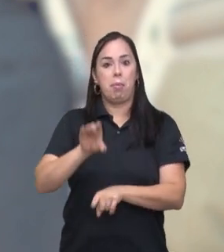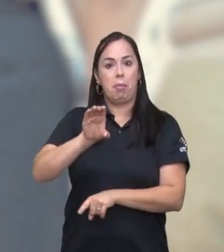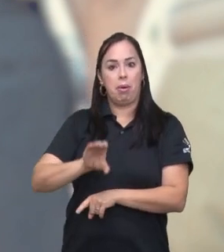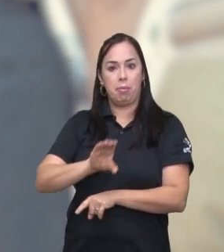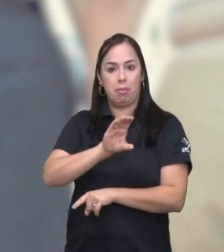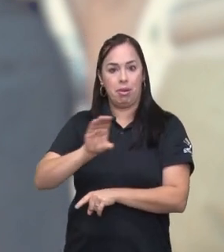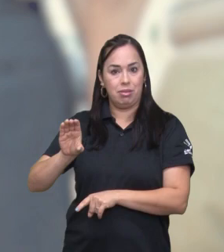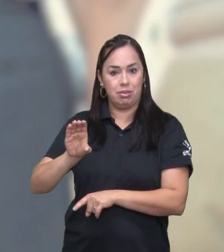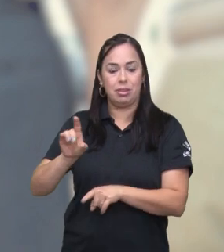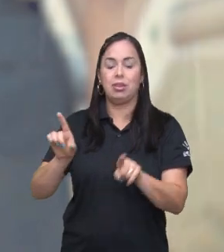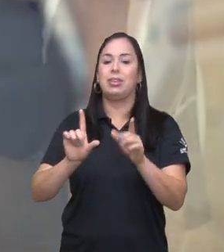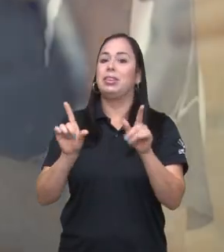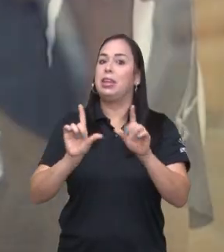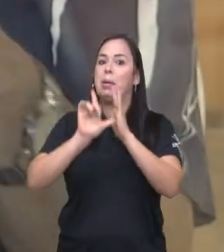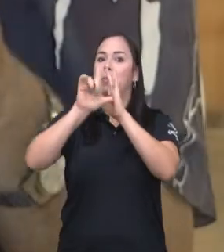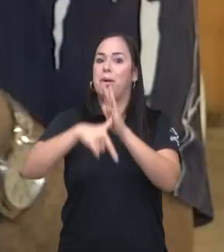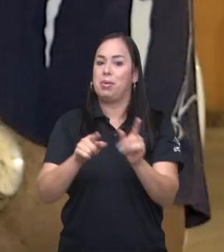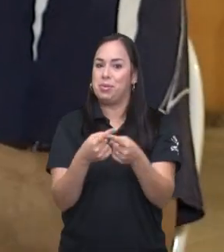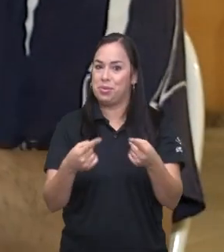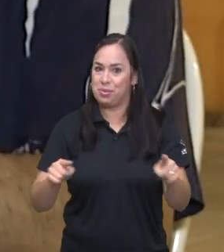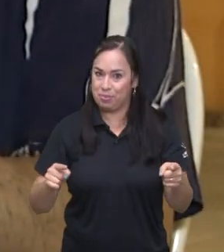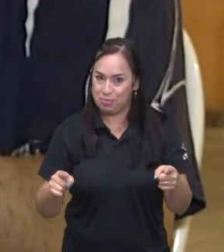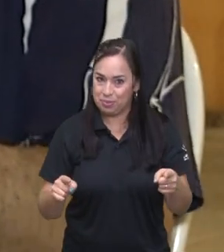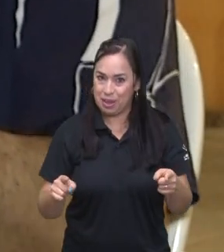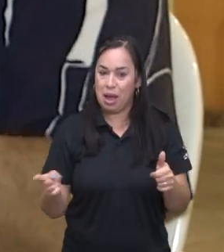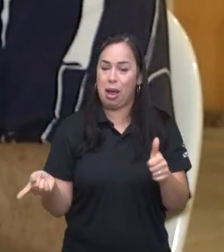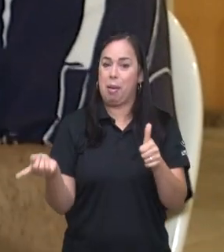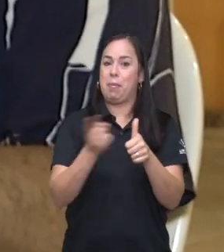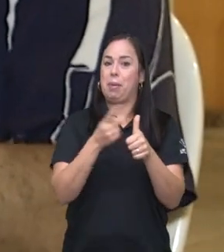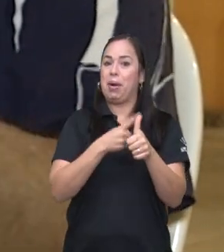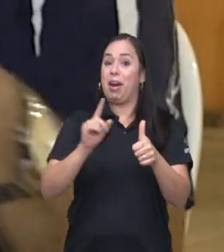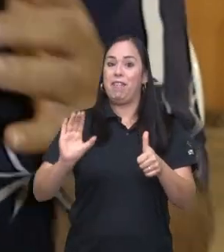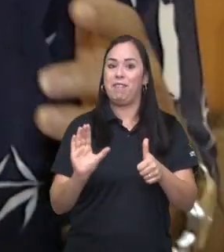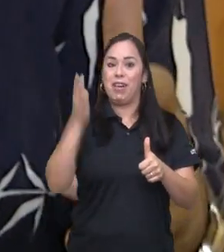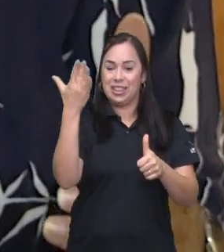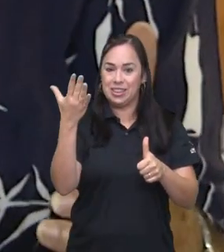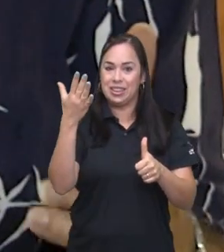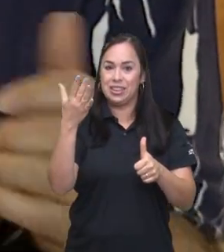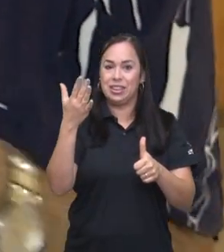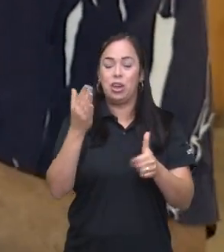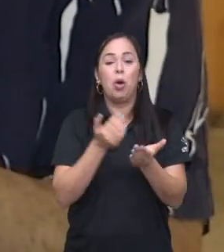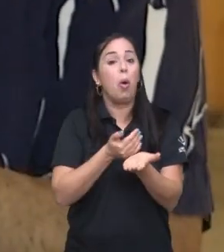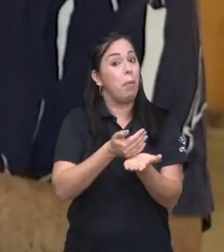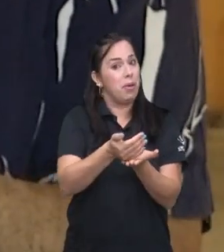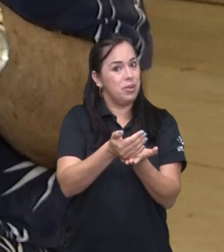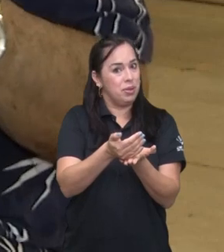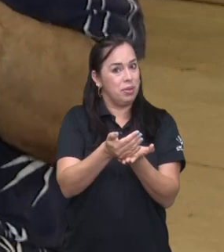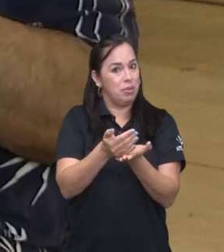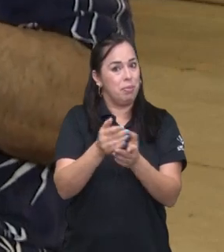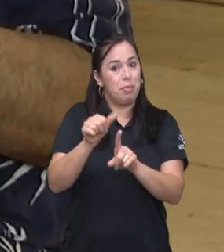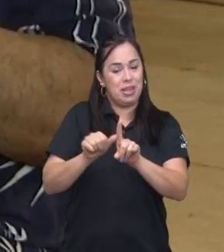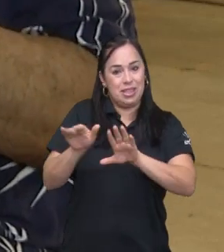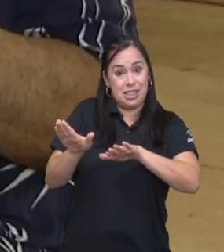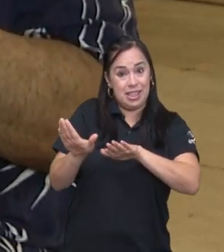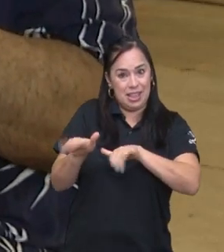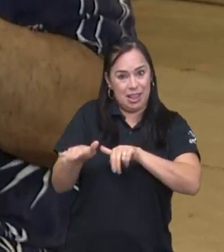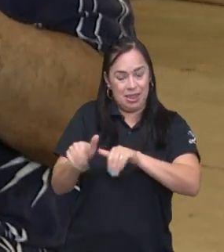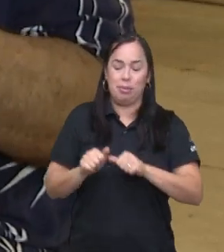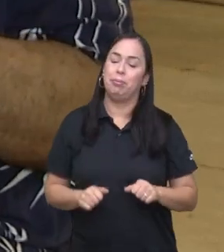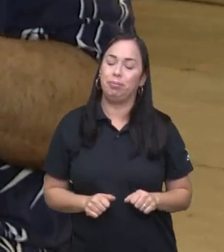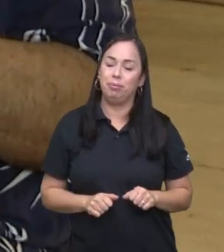dia e houve um churrasco. Digamos que a festa 1º de maio começou aí, só que em setembro. A